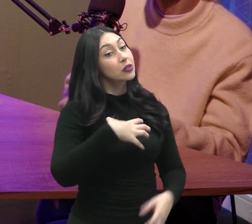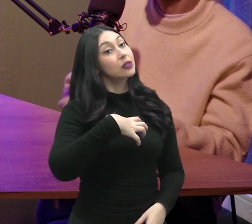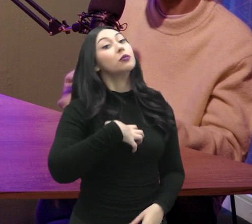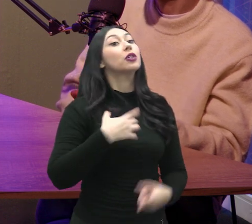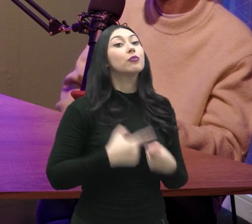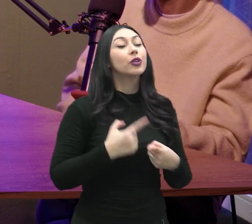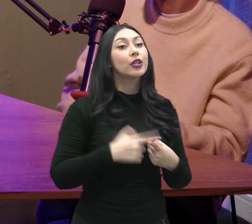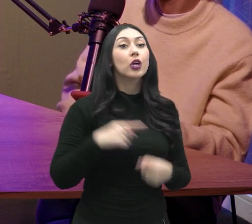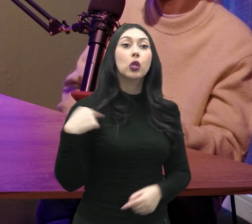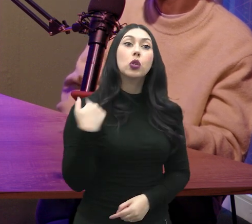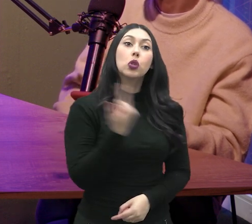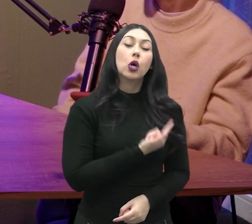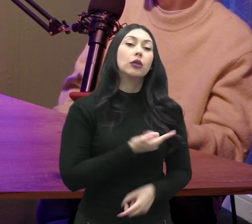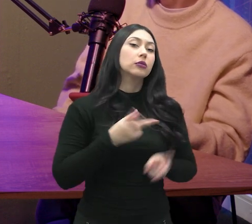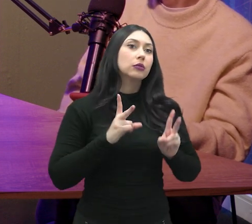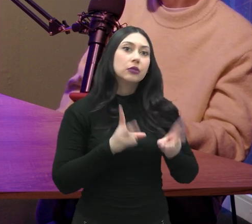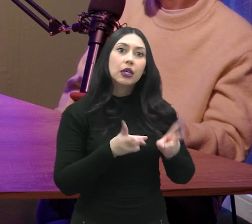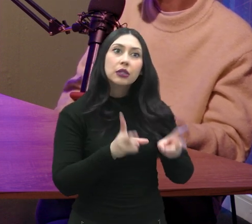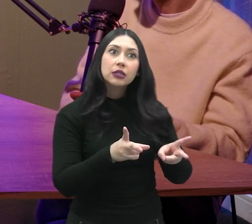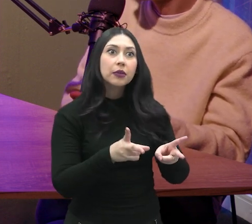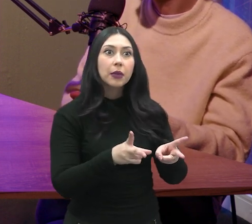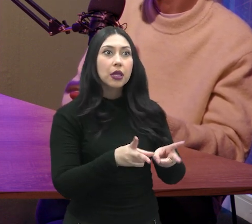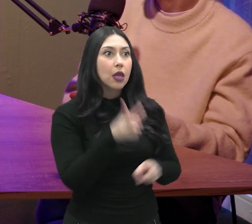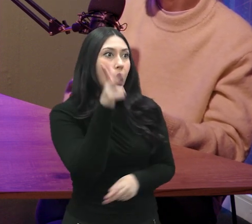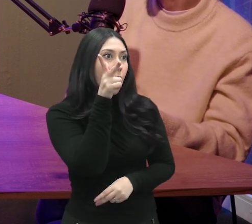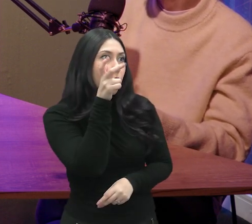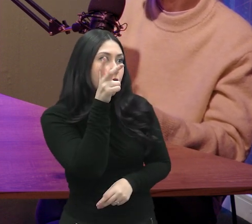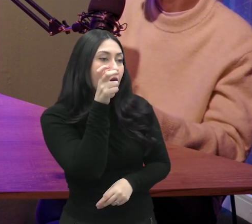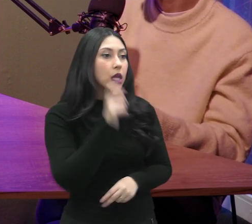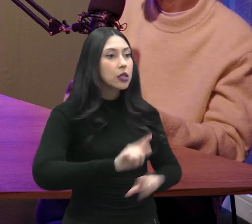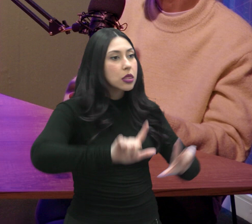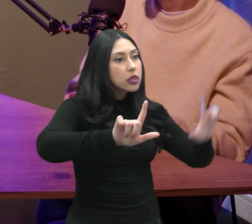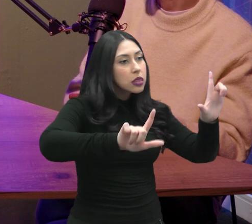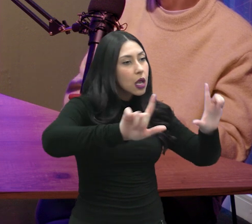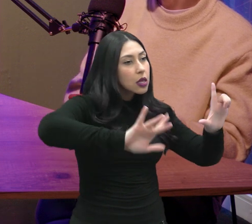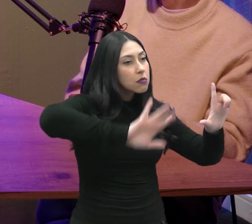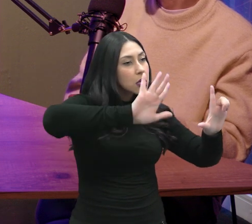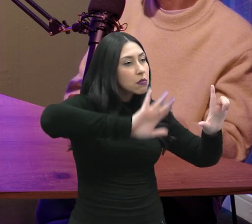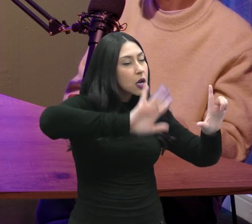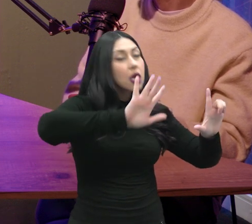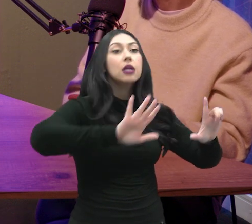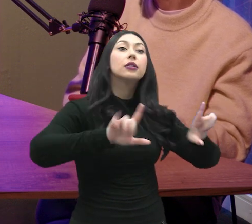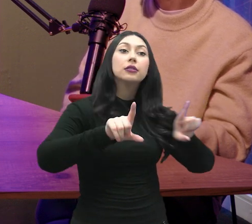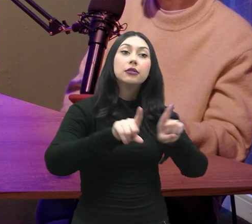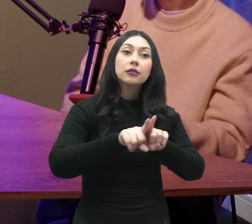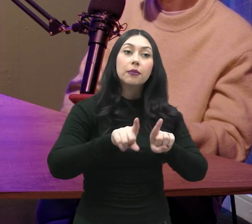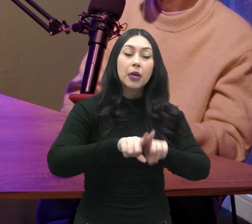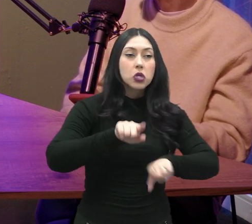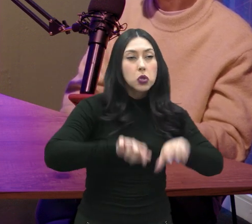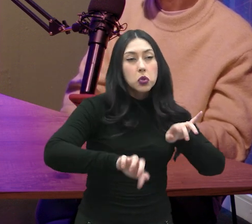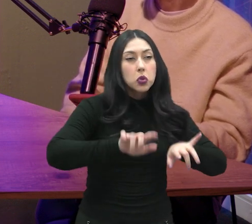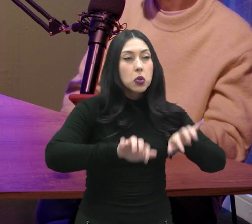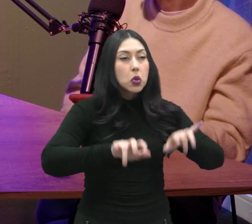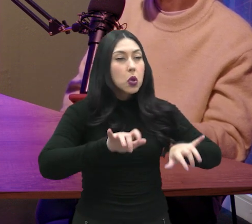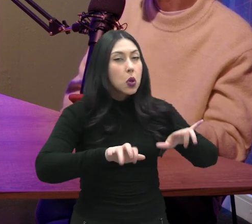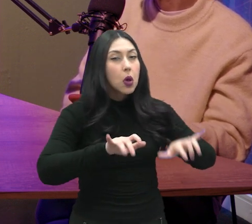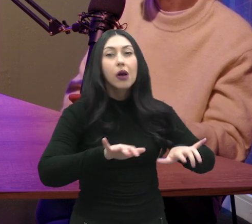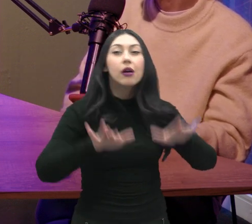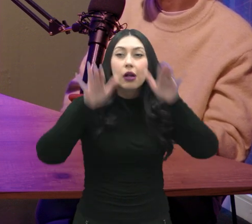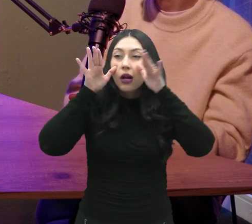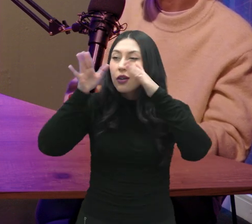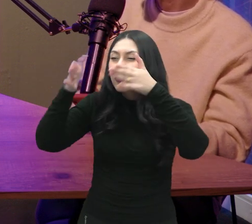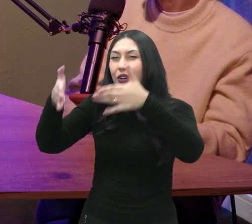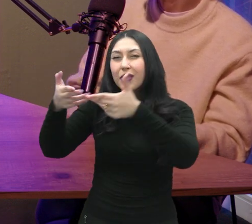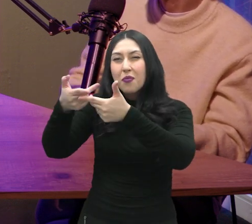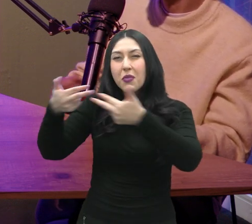sobre isso. A gente usa muita... toda hora a gente tá vendo uma tela, né? A gente fica muito...